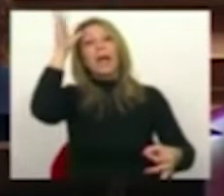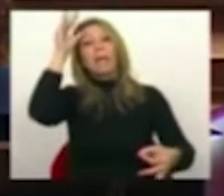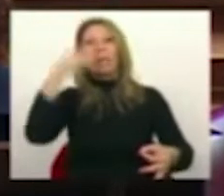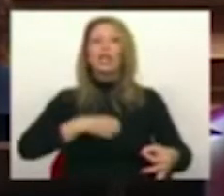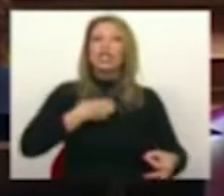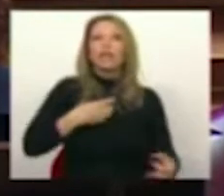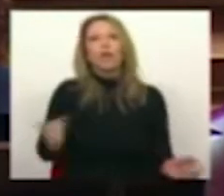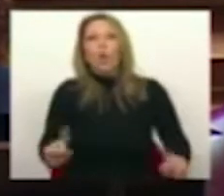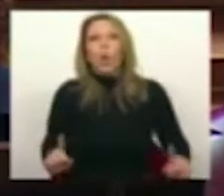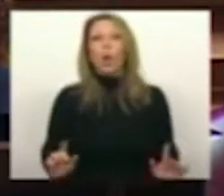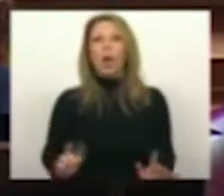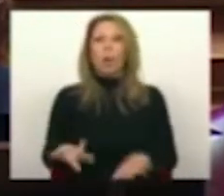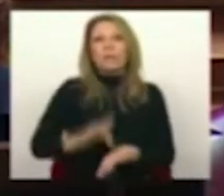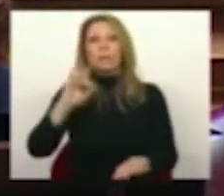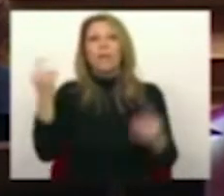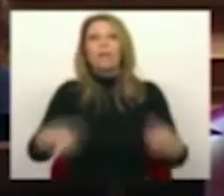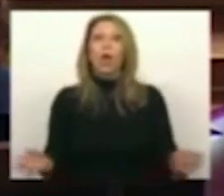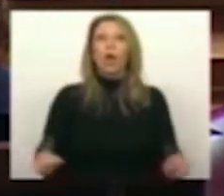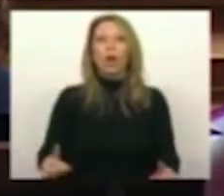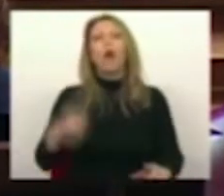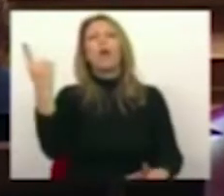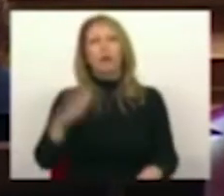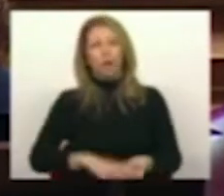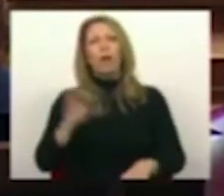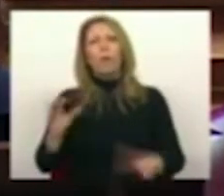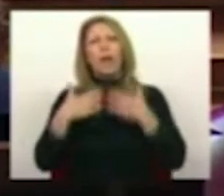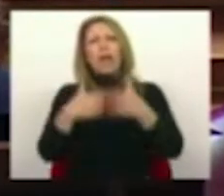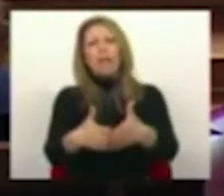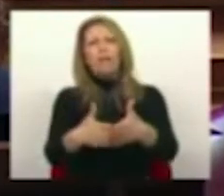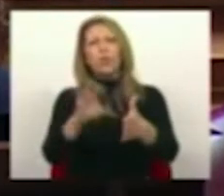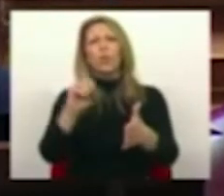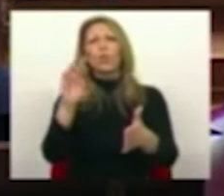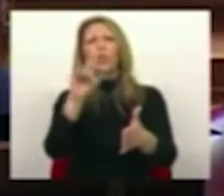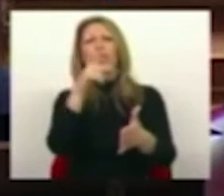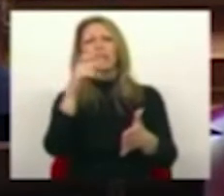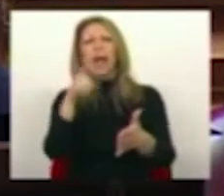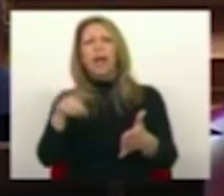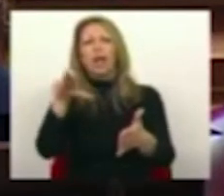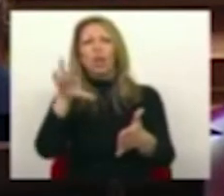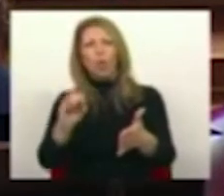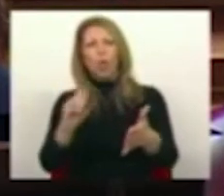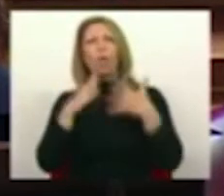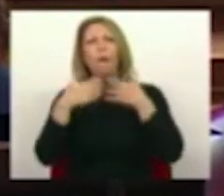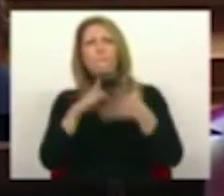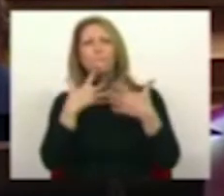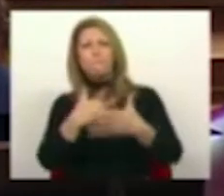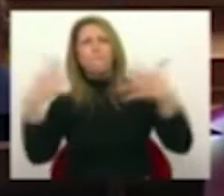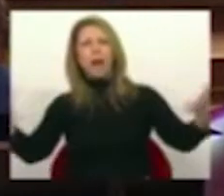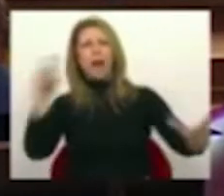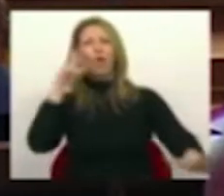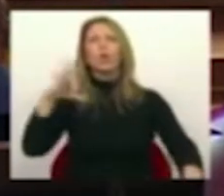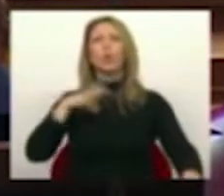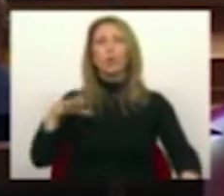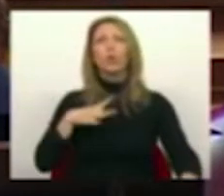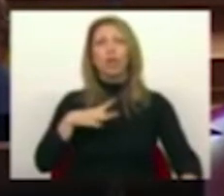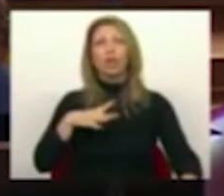impactos nocivos que têm os navios de cruzeiro e se estamos mesmo a condicionar a vida de quem cá vive, prevalecendo aqui e permitindo